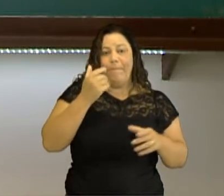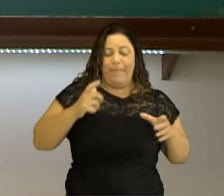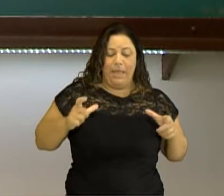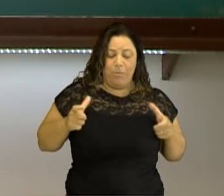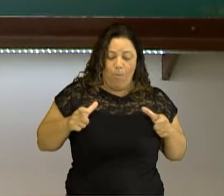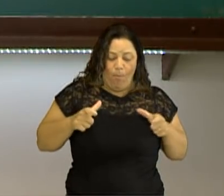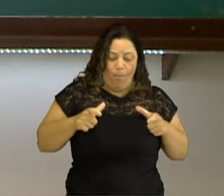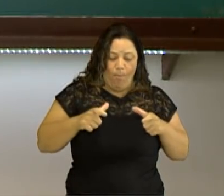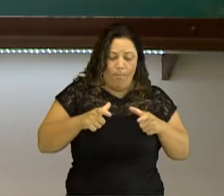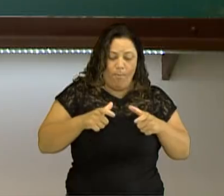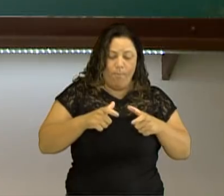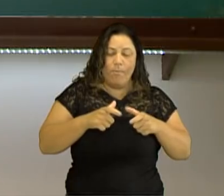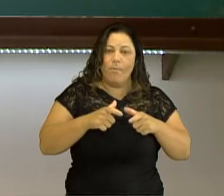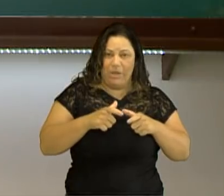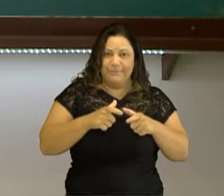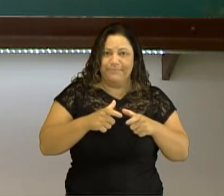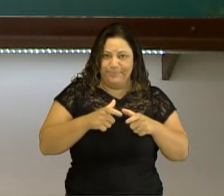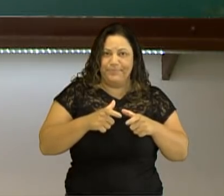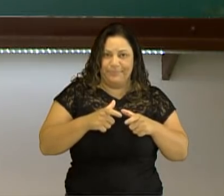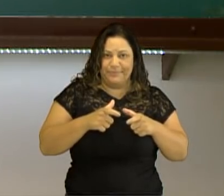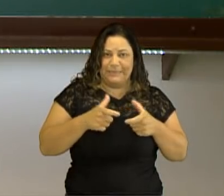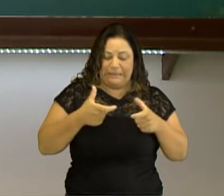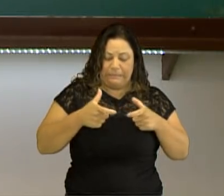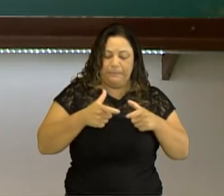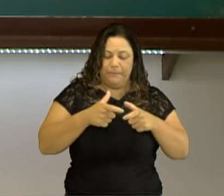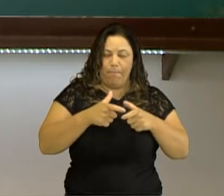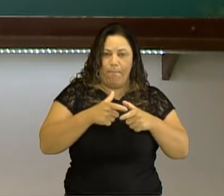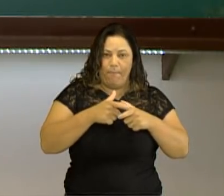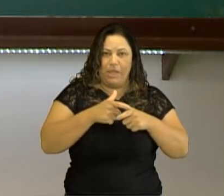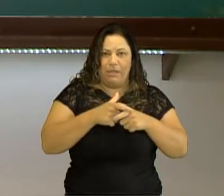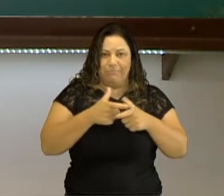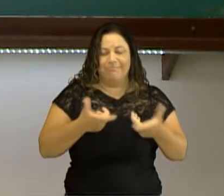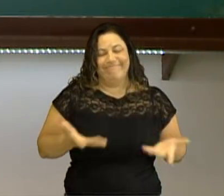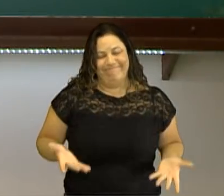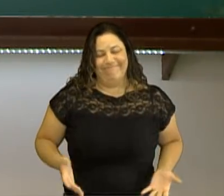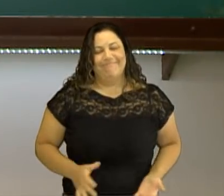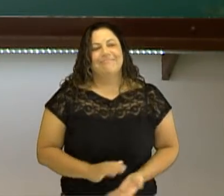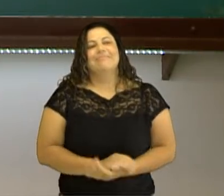queimar essa gordura para liberação de energia.